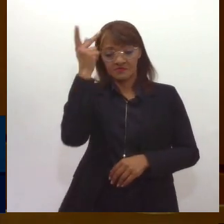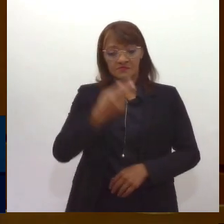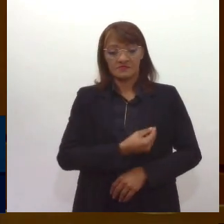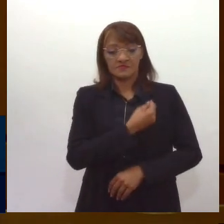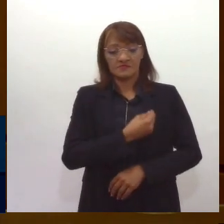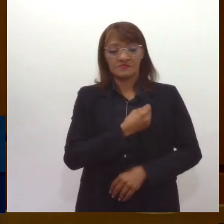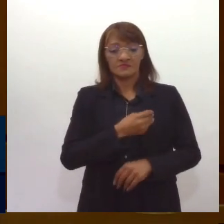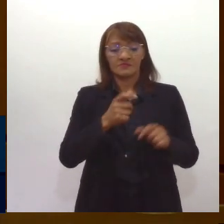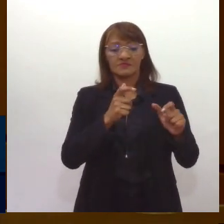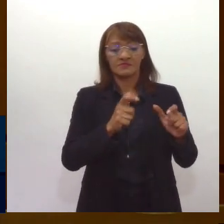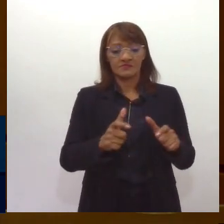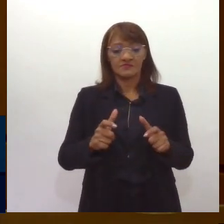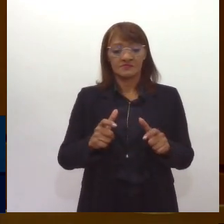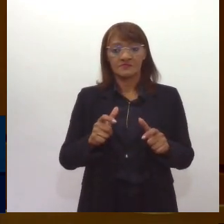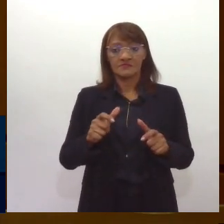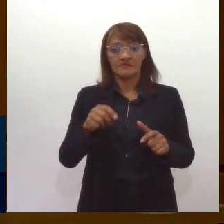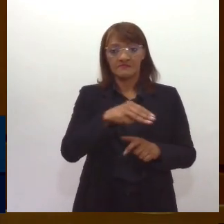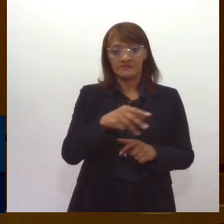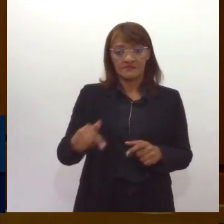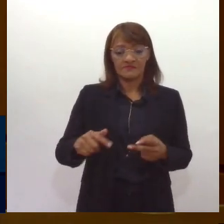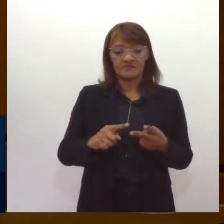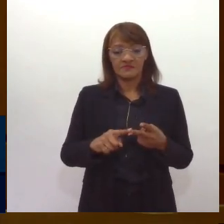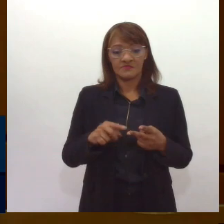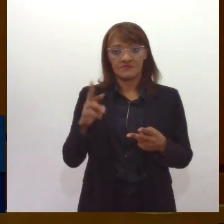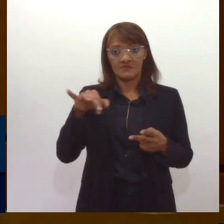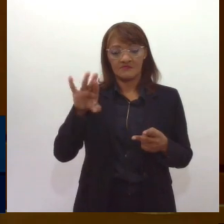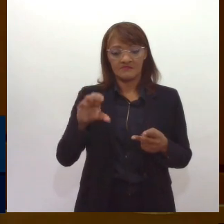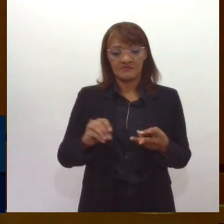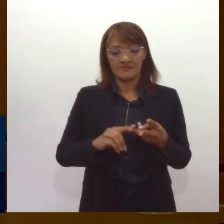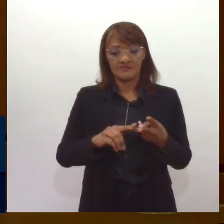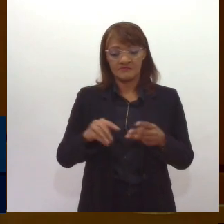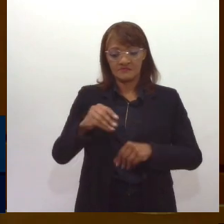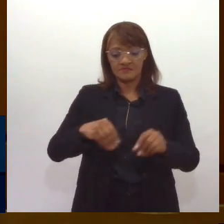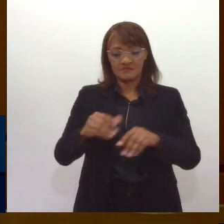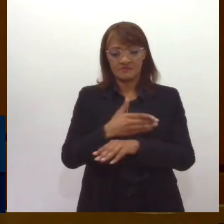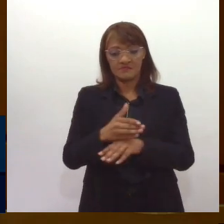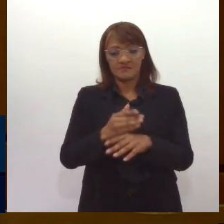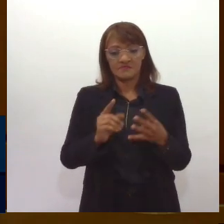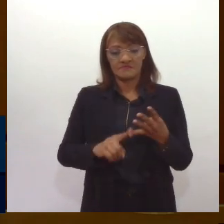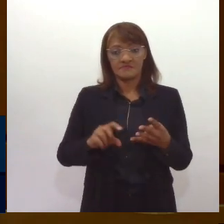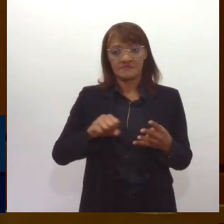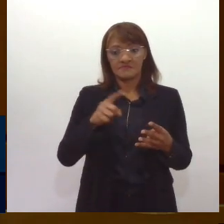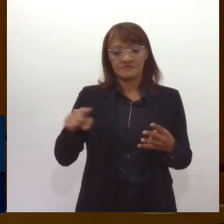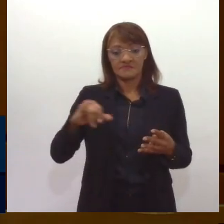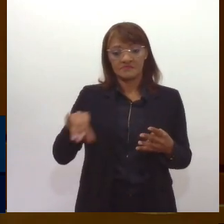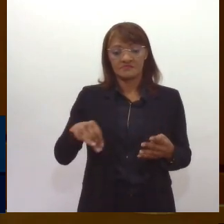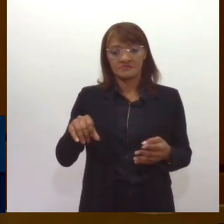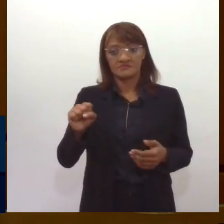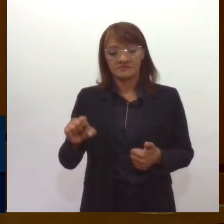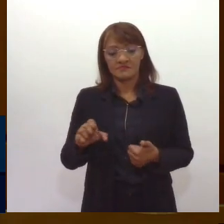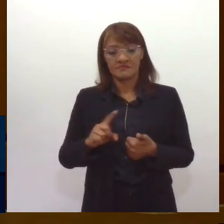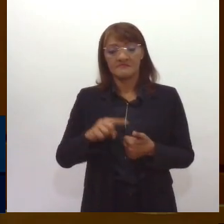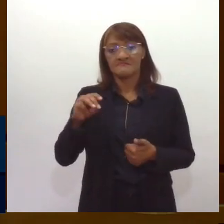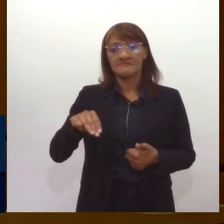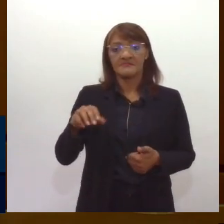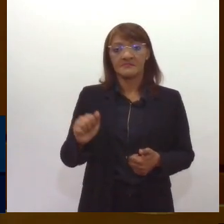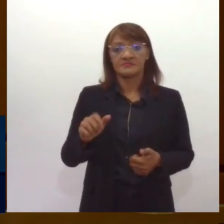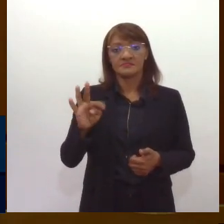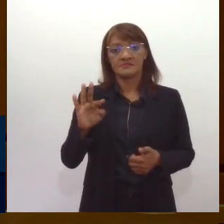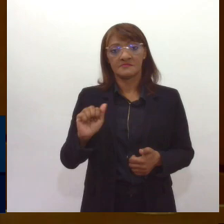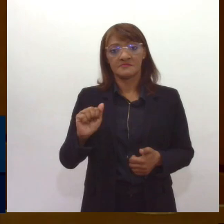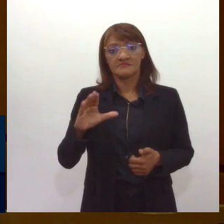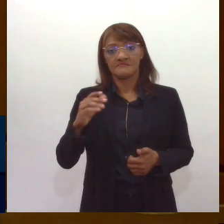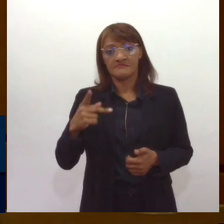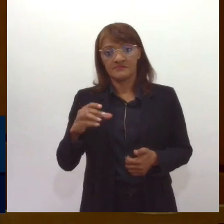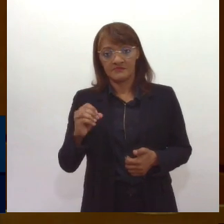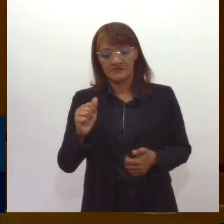Mosqueiro, Rubalo, Areia Branca, São José, Matapuã, para uma solução dentro